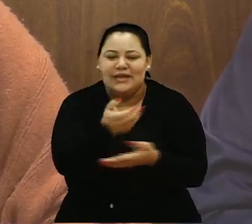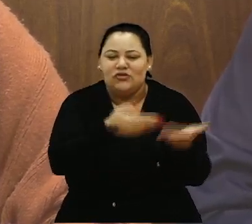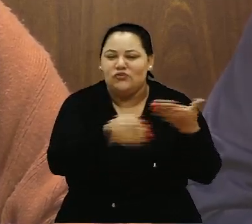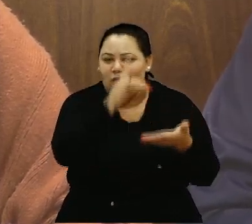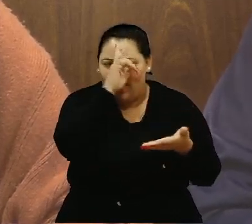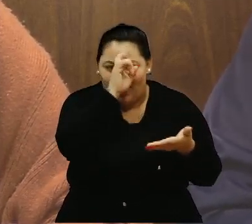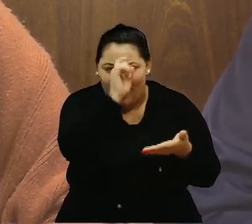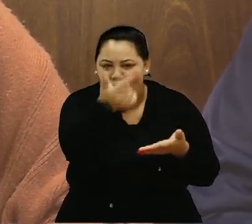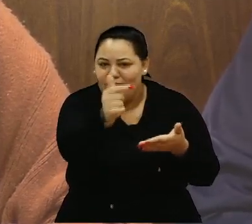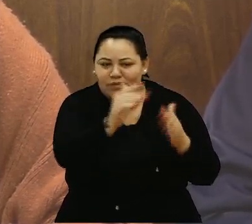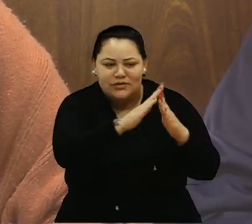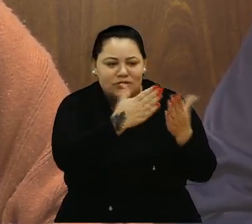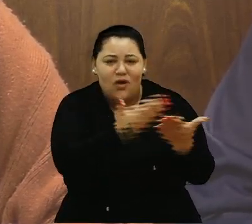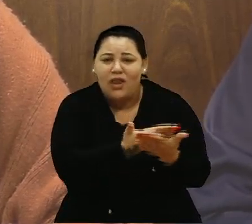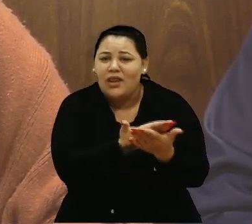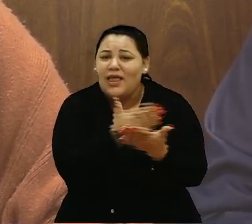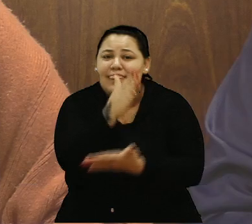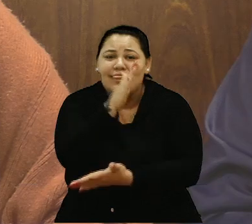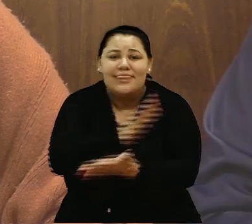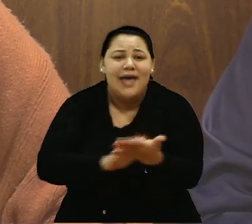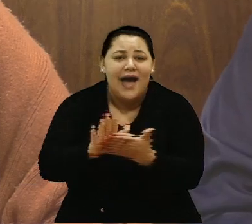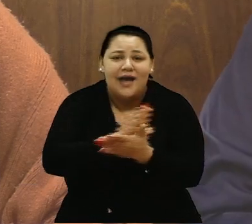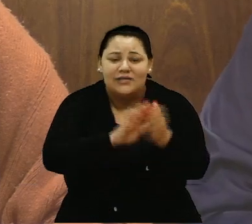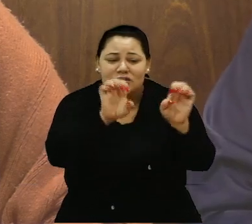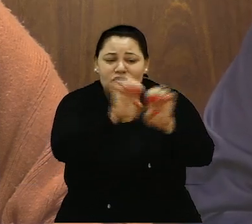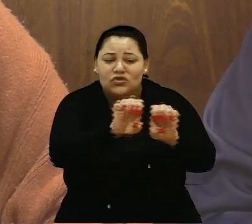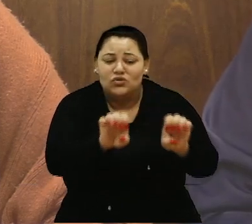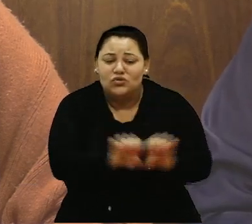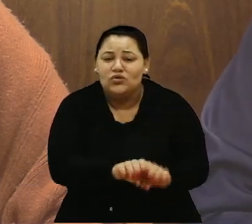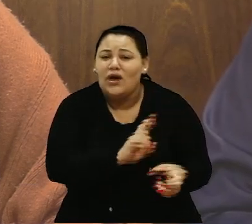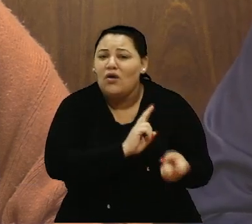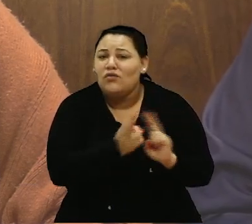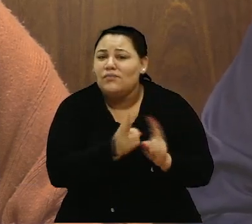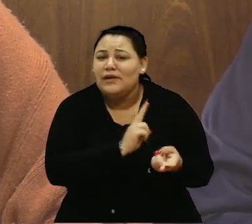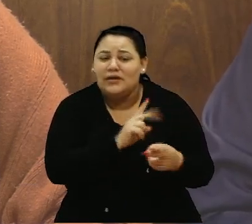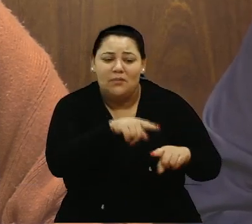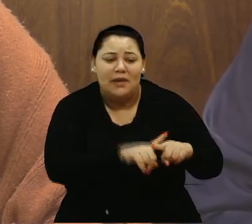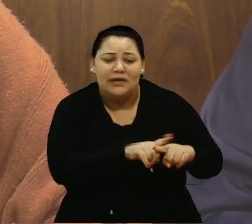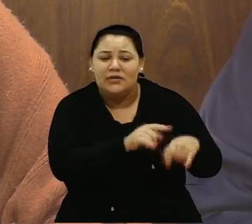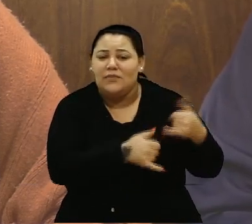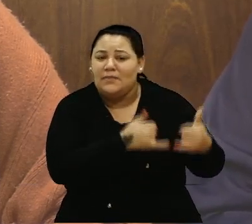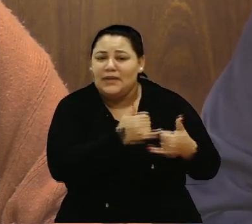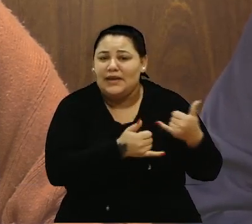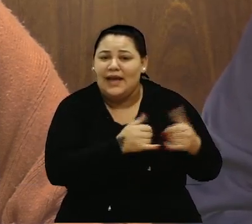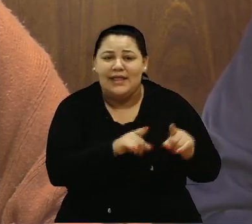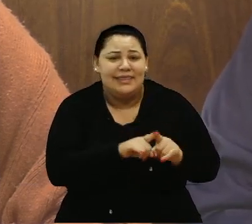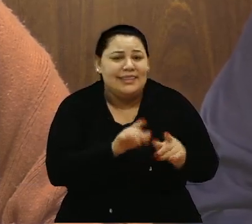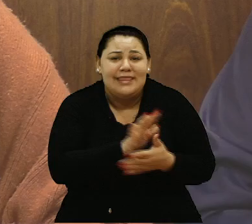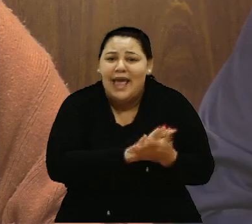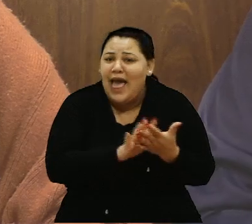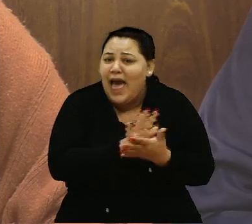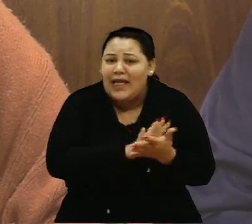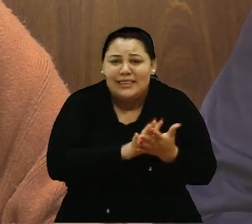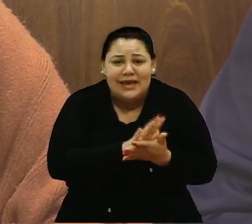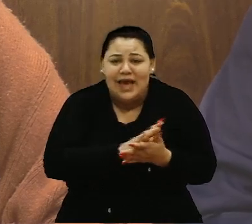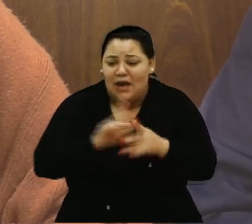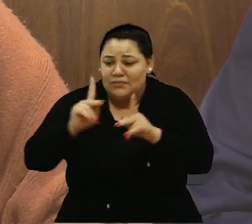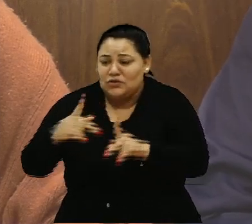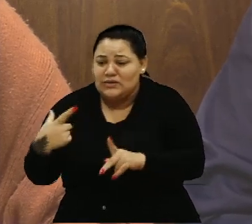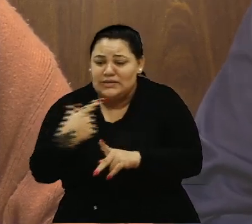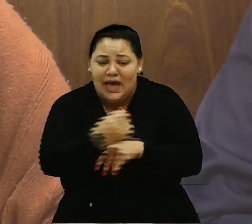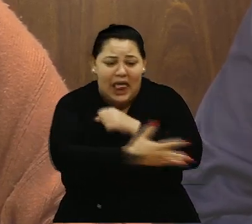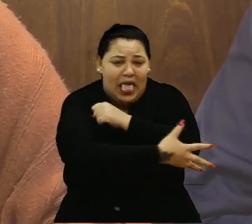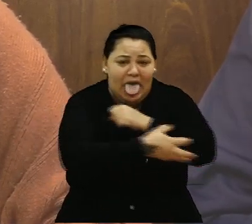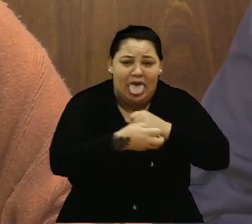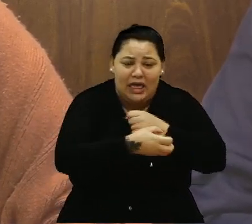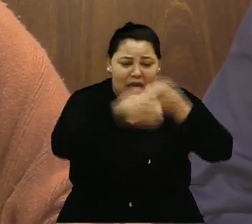sem infraestrutura urbana, sem um parquinho. Tu já tira as pessoas das periferias de extrema vulnerabilidade e tu joga as pessoas lá no fim